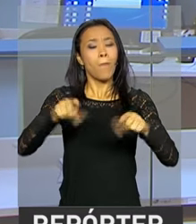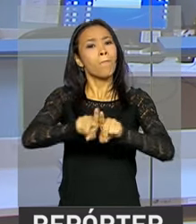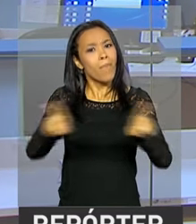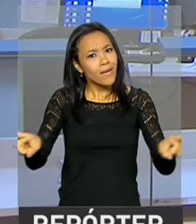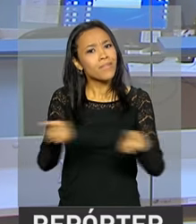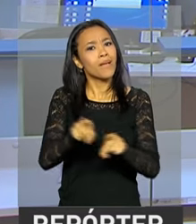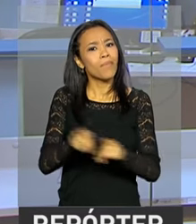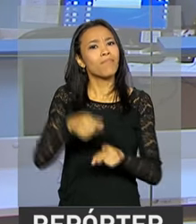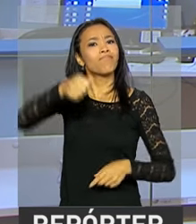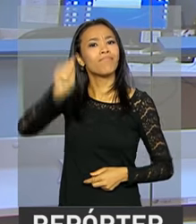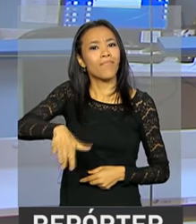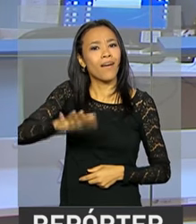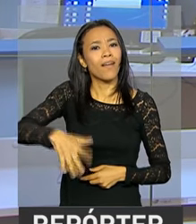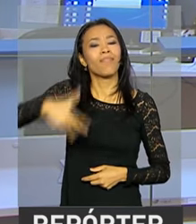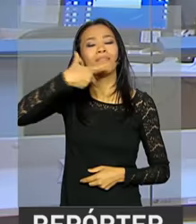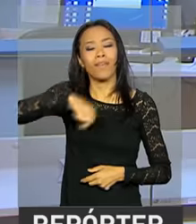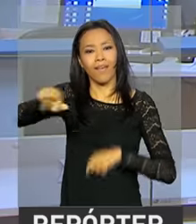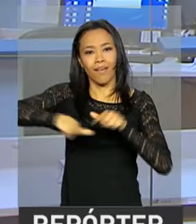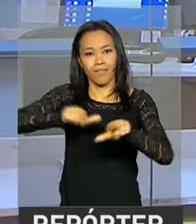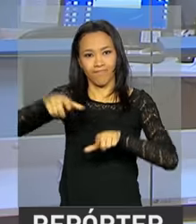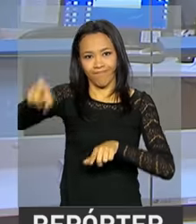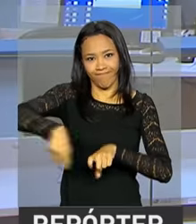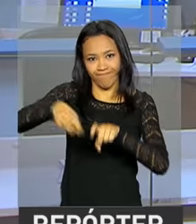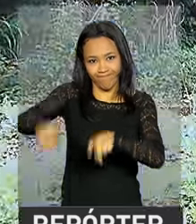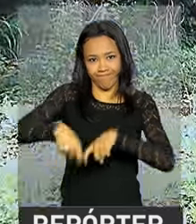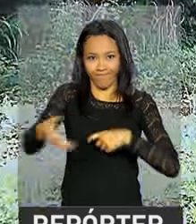para o bolso dos pequenos